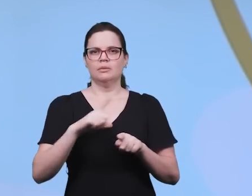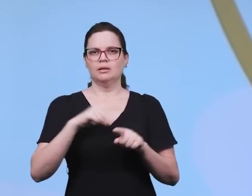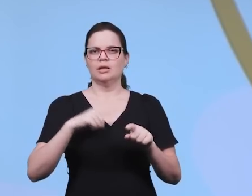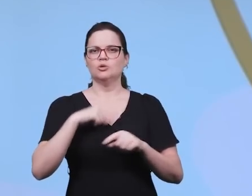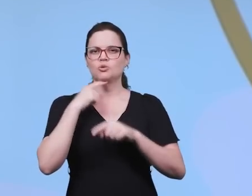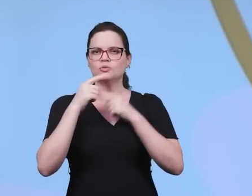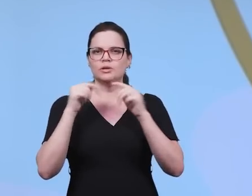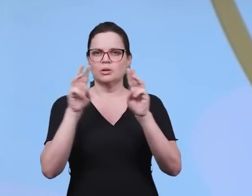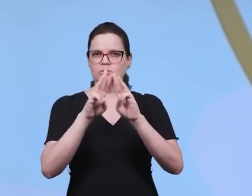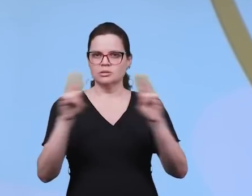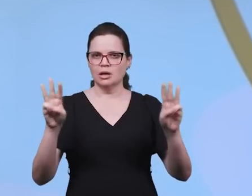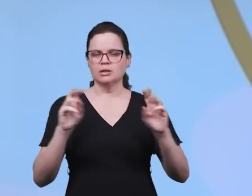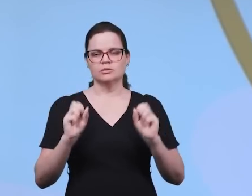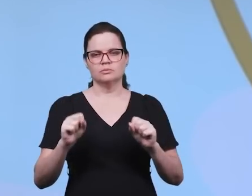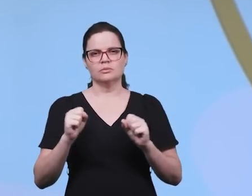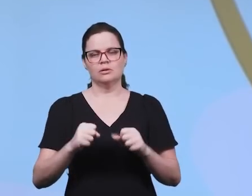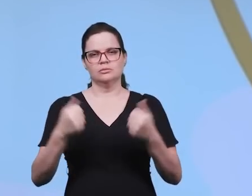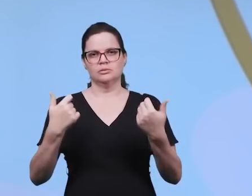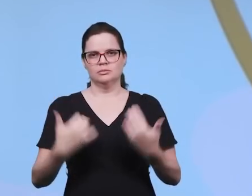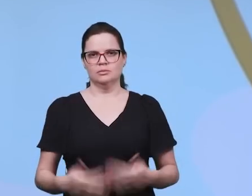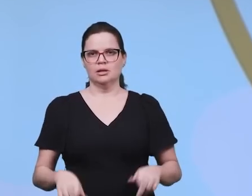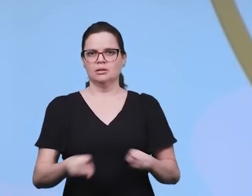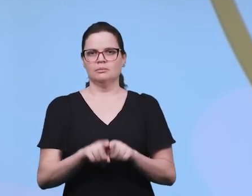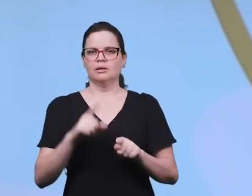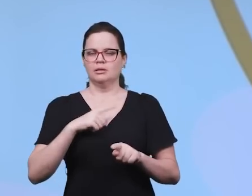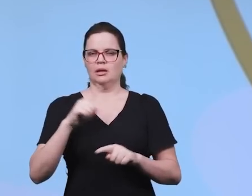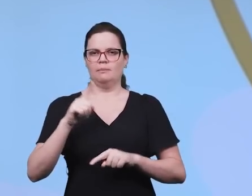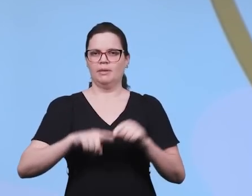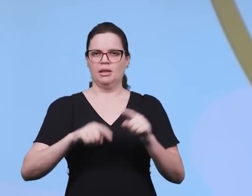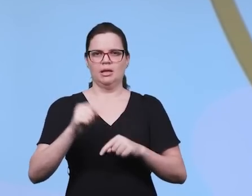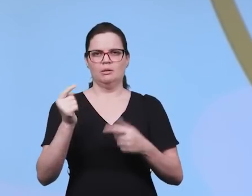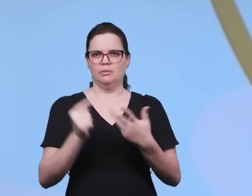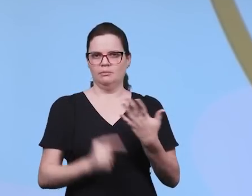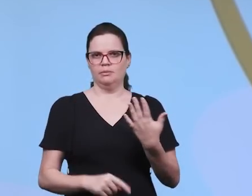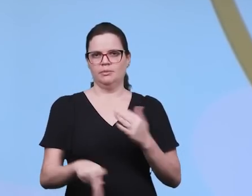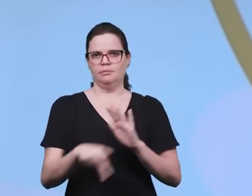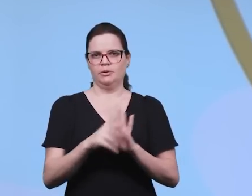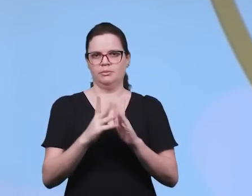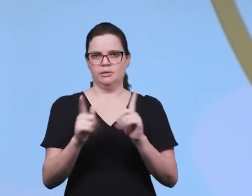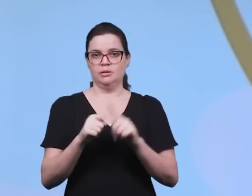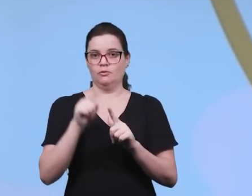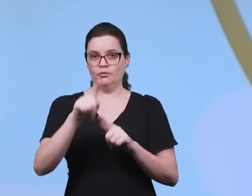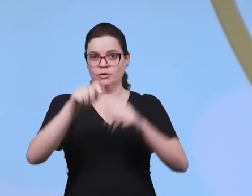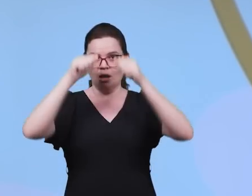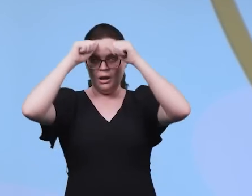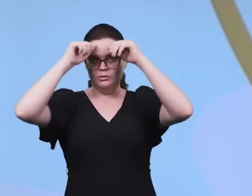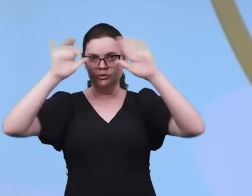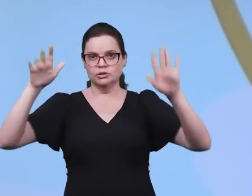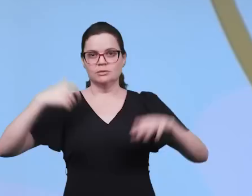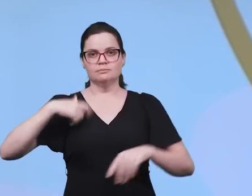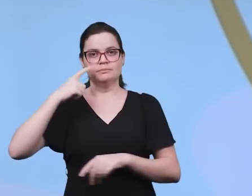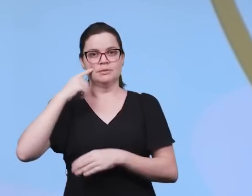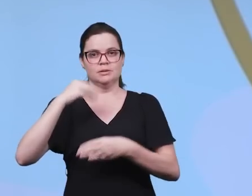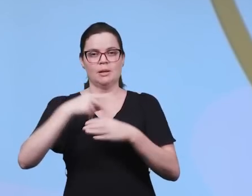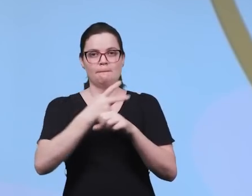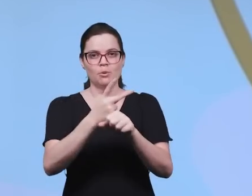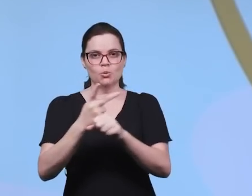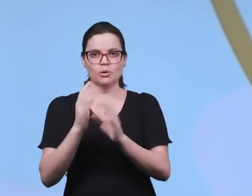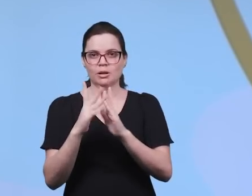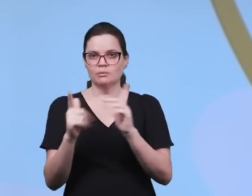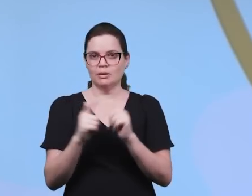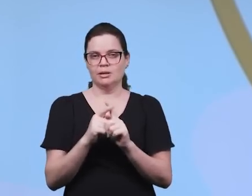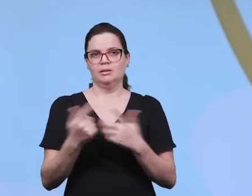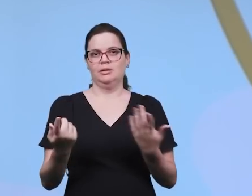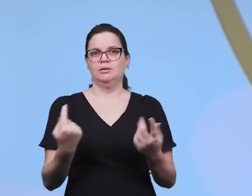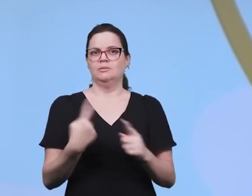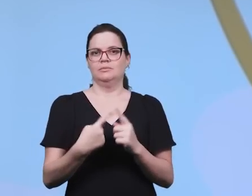também o site, né? A irmã Leonice sabe muito bem disso, os sites, os canais. Então, você que é do espectro autista, às vezes está procurando uma igreja, porque